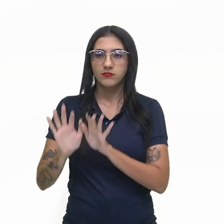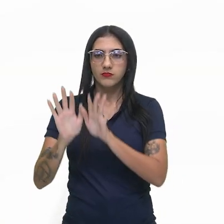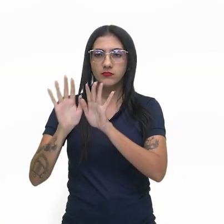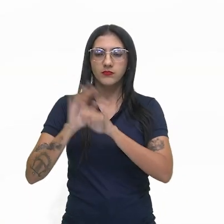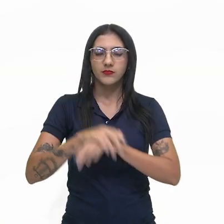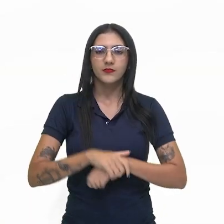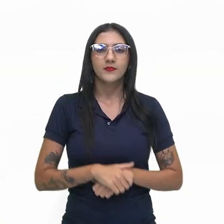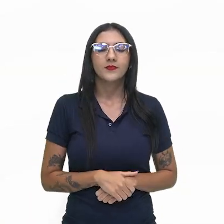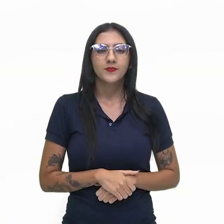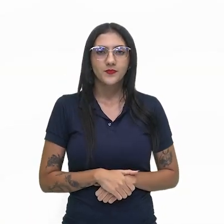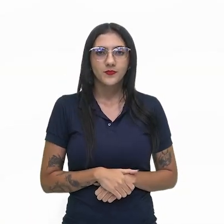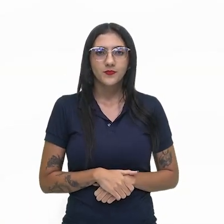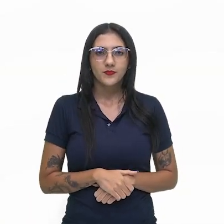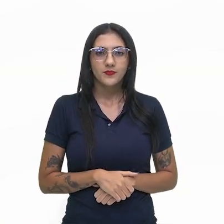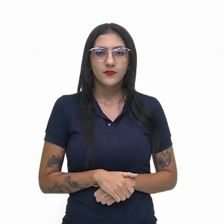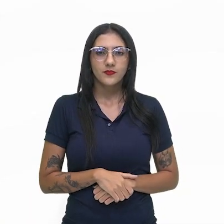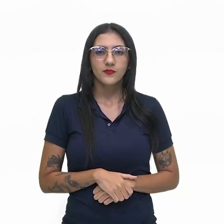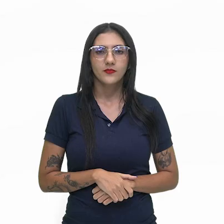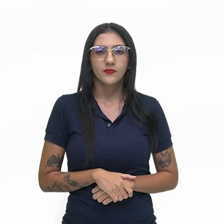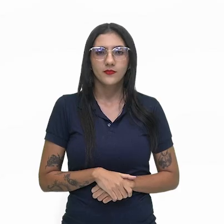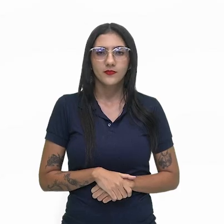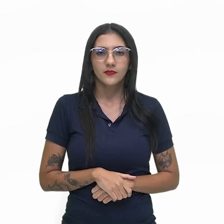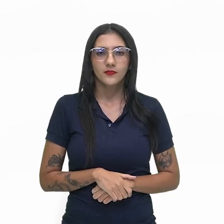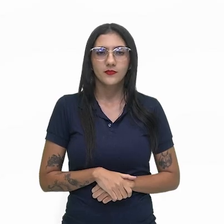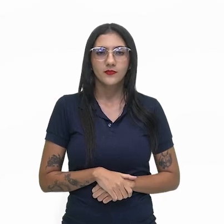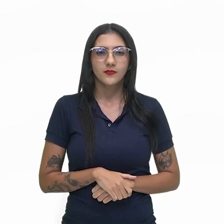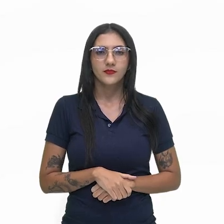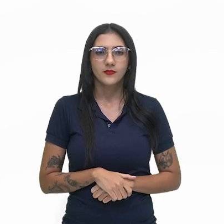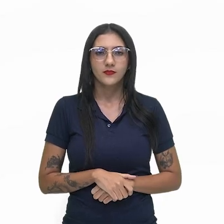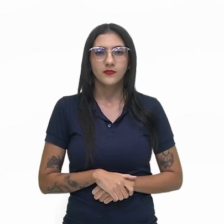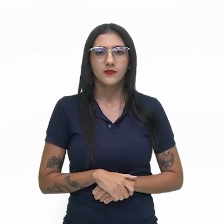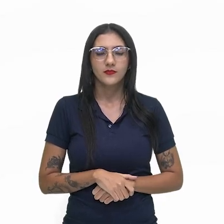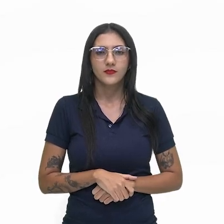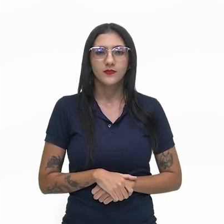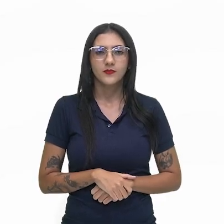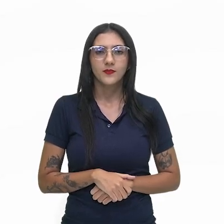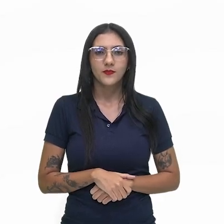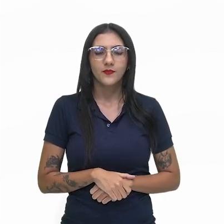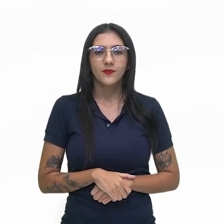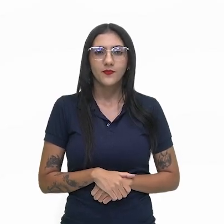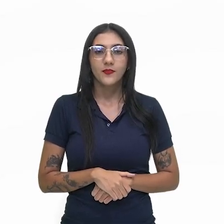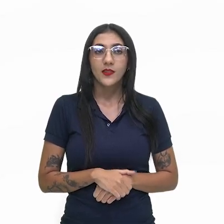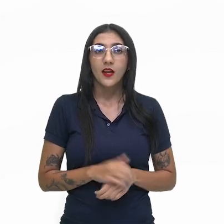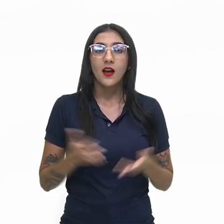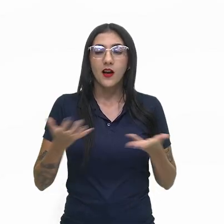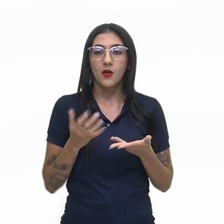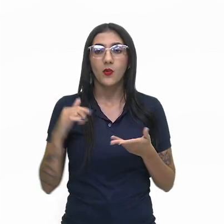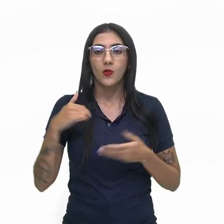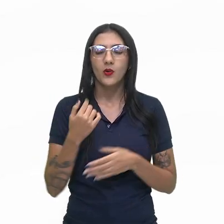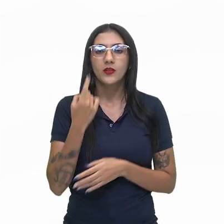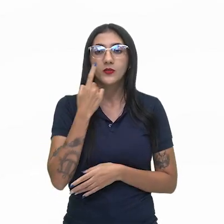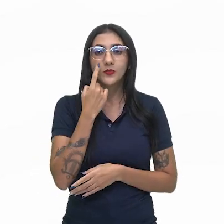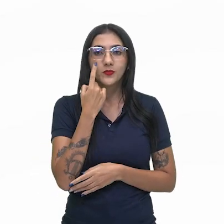ok? E agora, nós vamos para